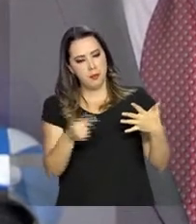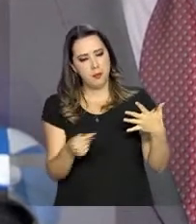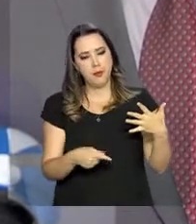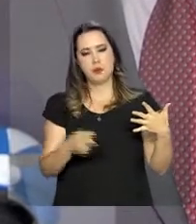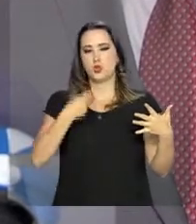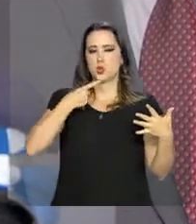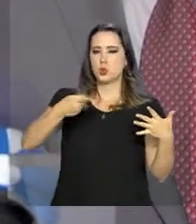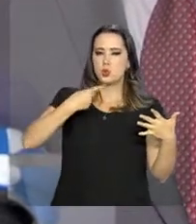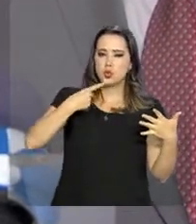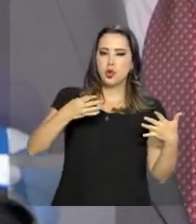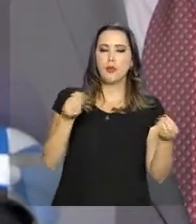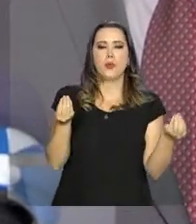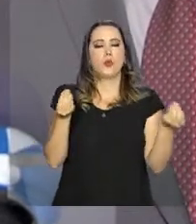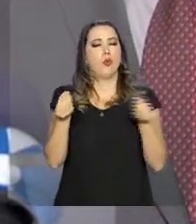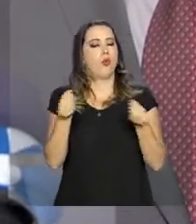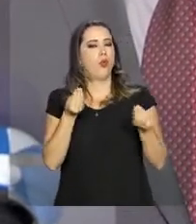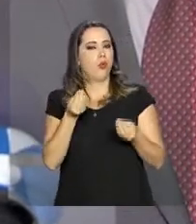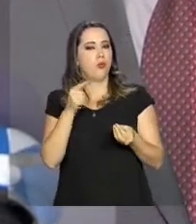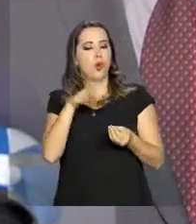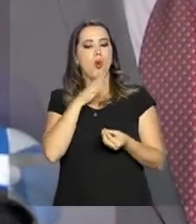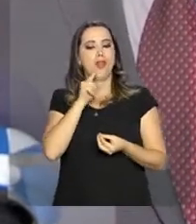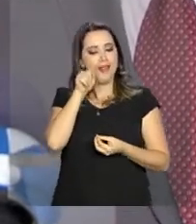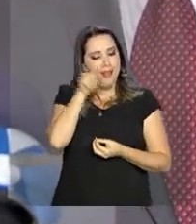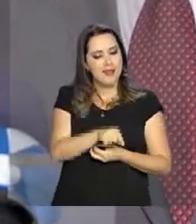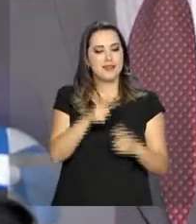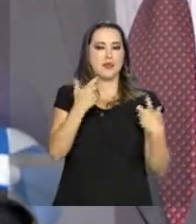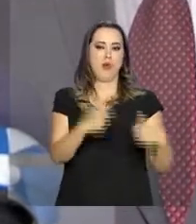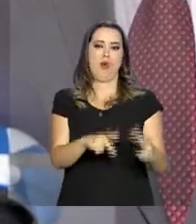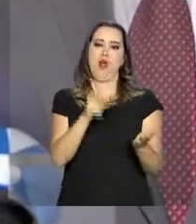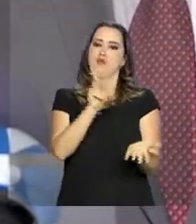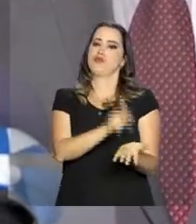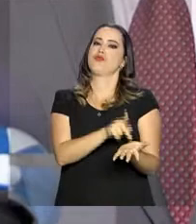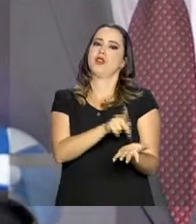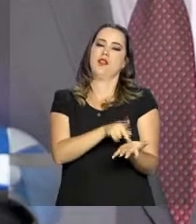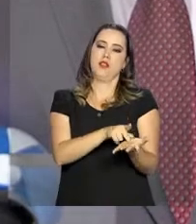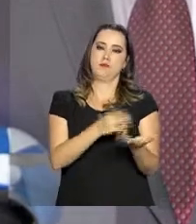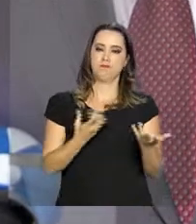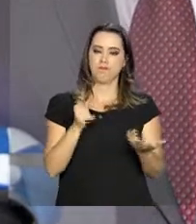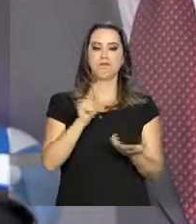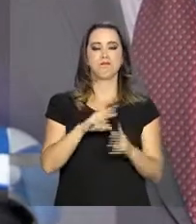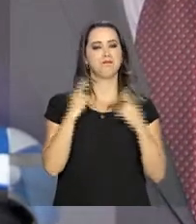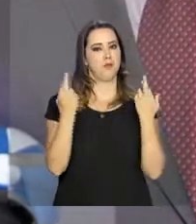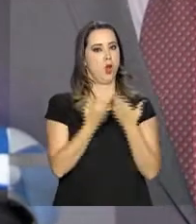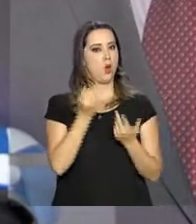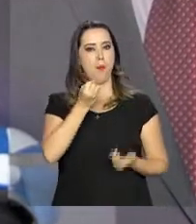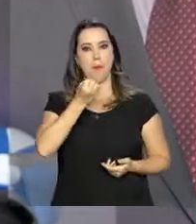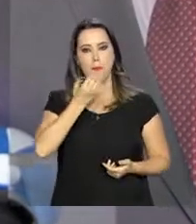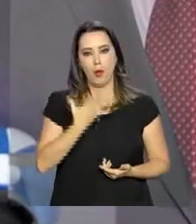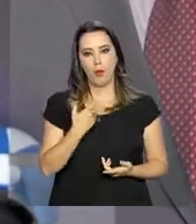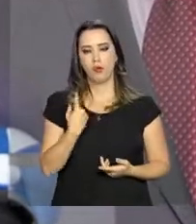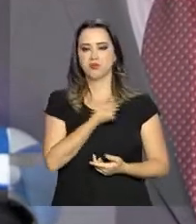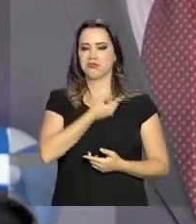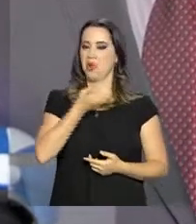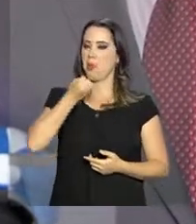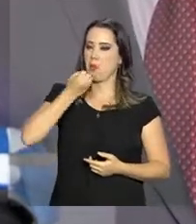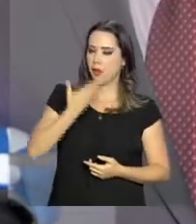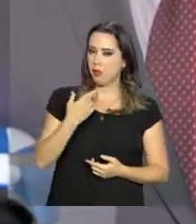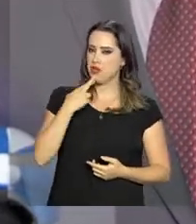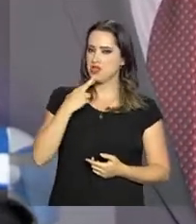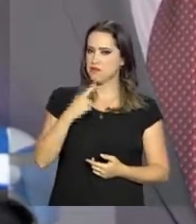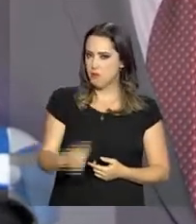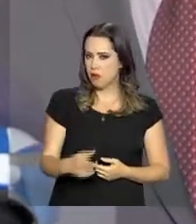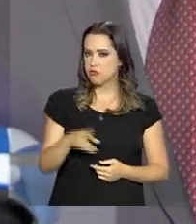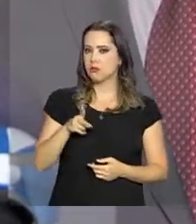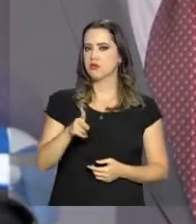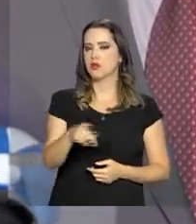contribuição deles que conhecem muito a realidade foi uma reunião muito boa tivemos bons resultados e